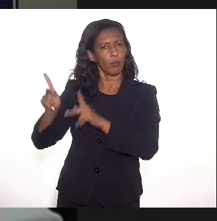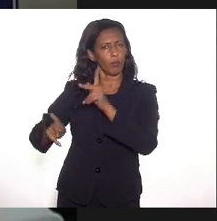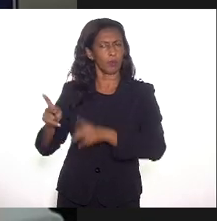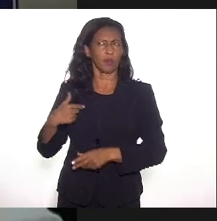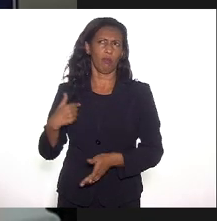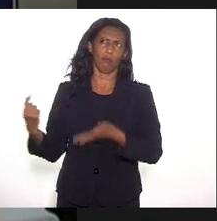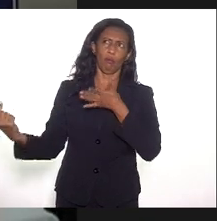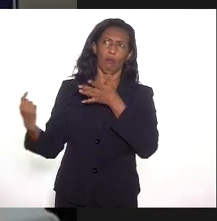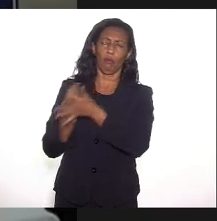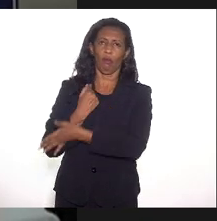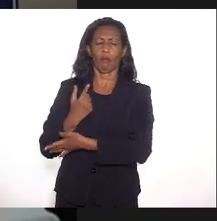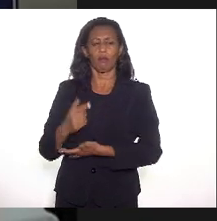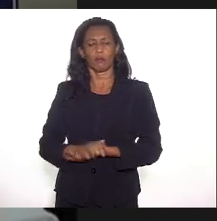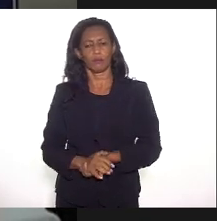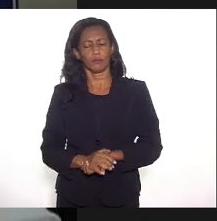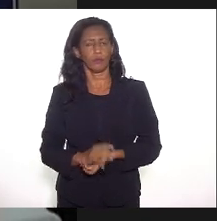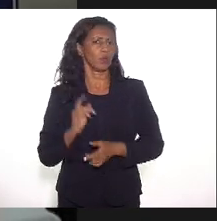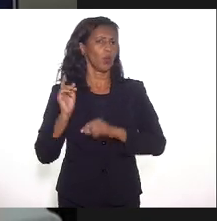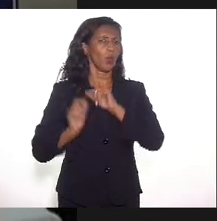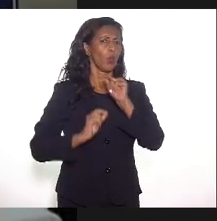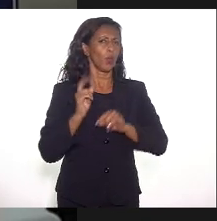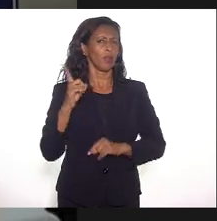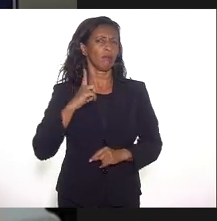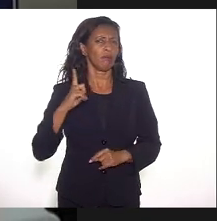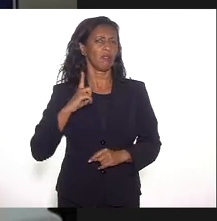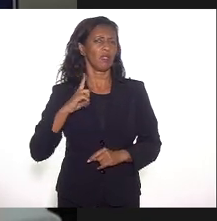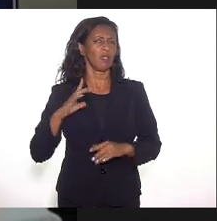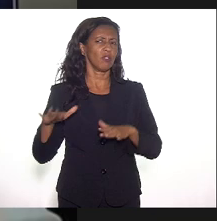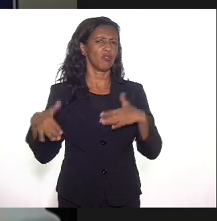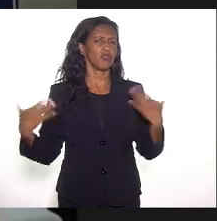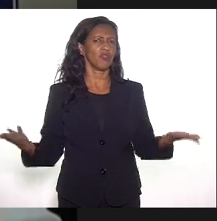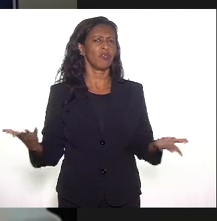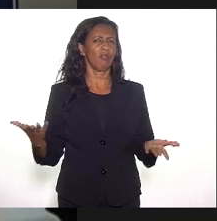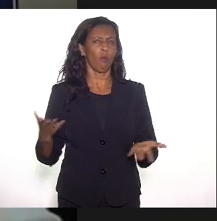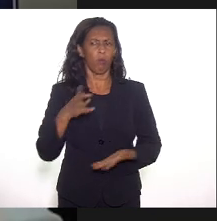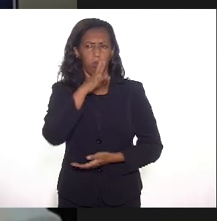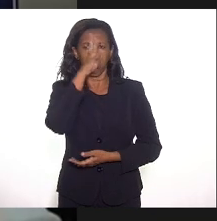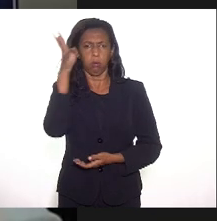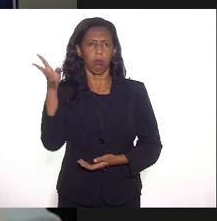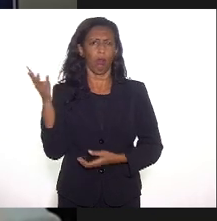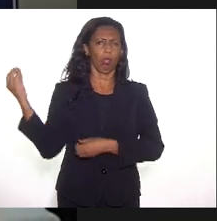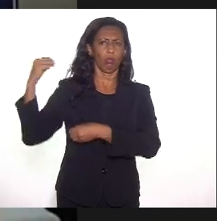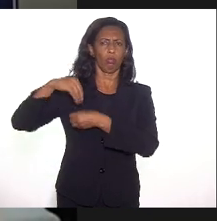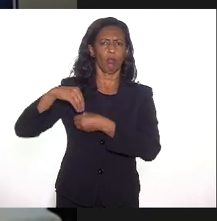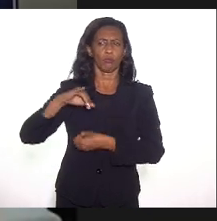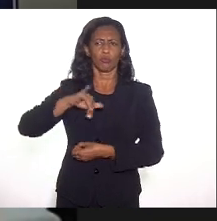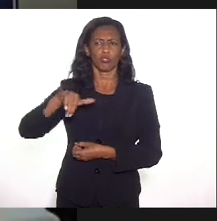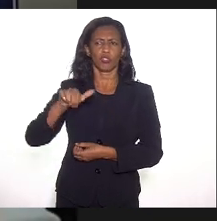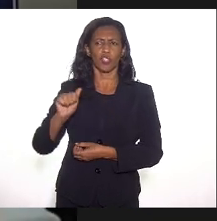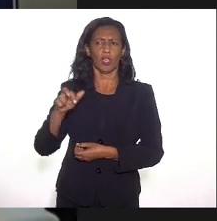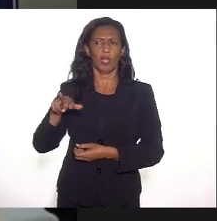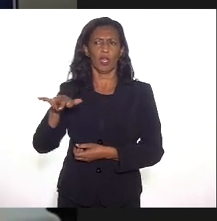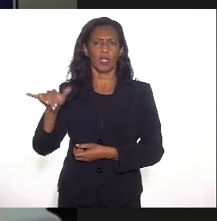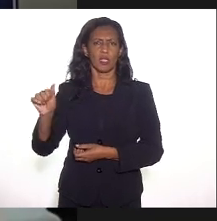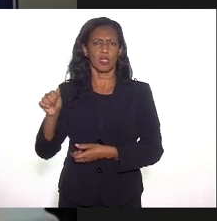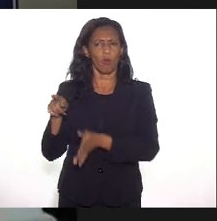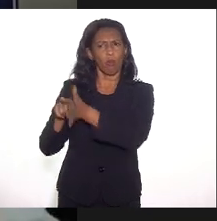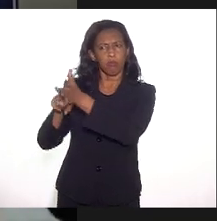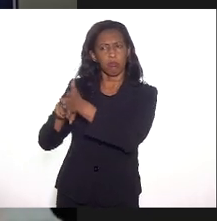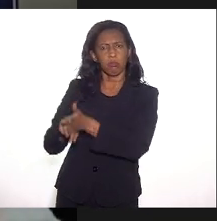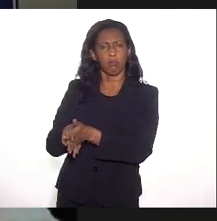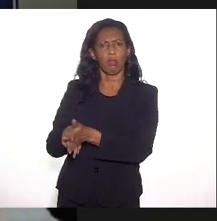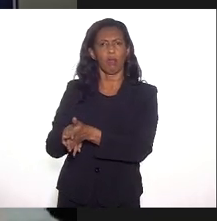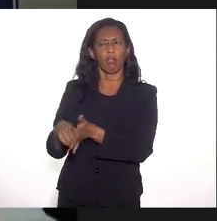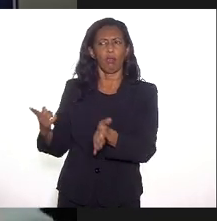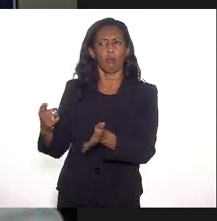me perguntando, senhora presidenta, o que, que teria de tão absurdo dentro do Jacarezinho que essas investigações